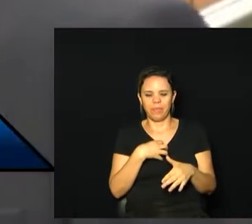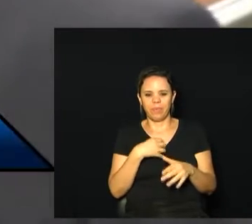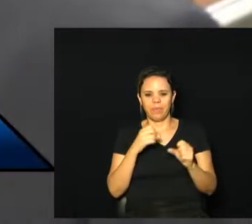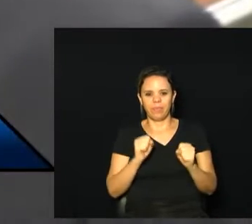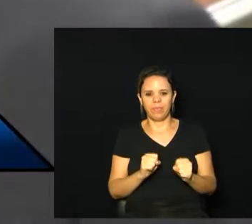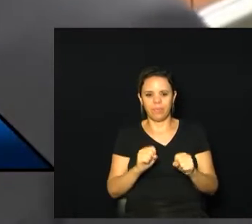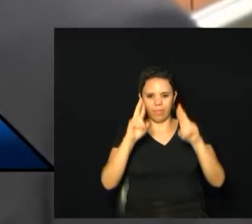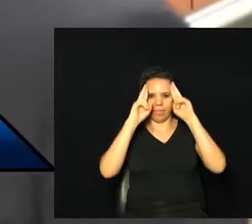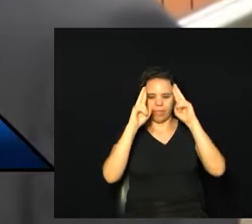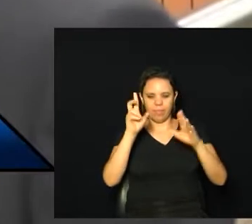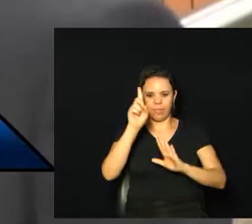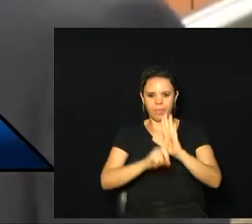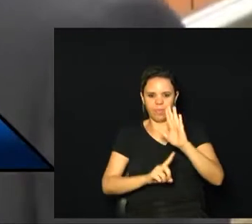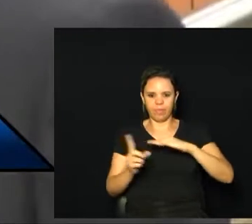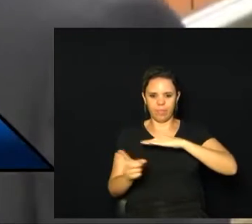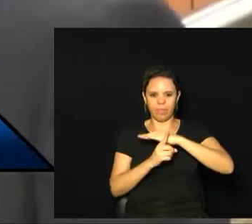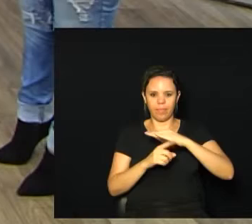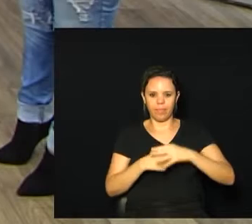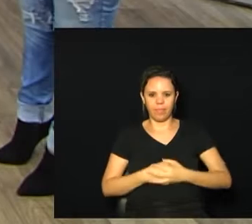possam respeitar o direito do consumidor.